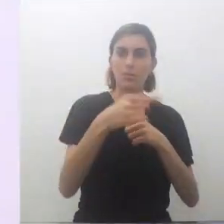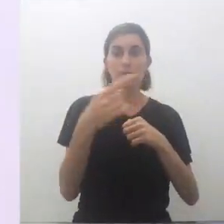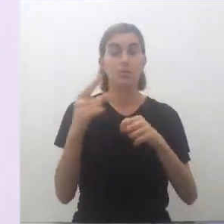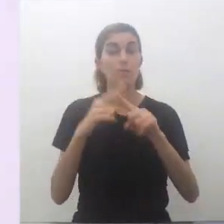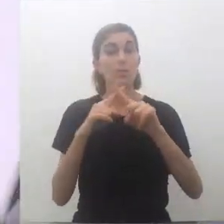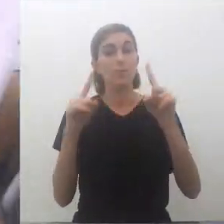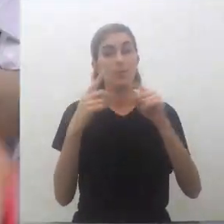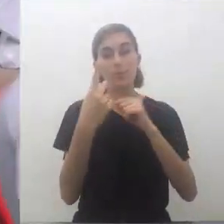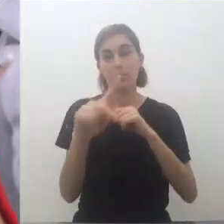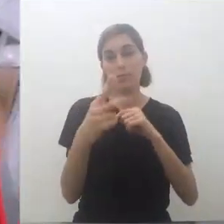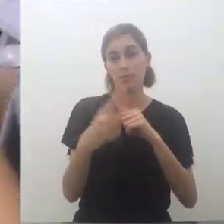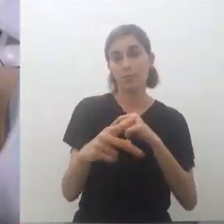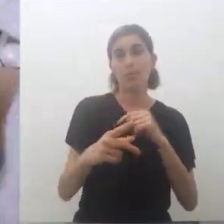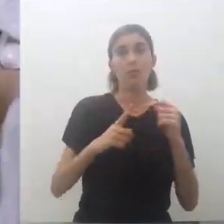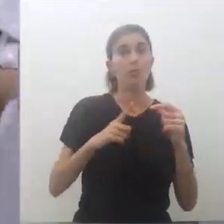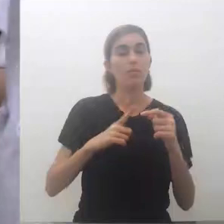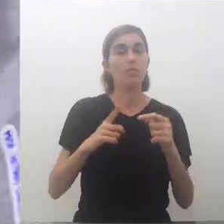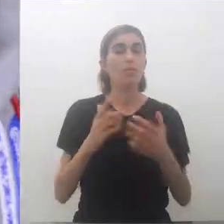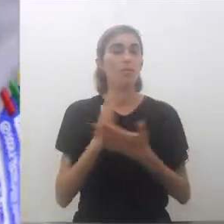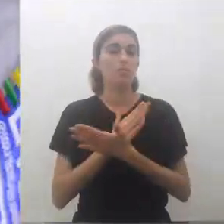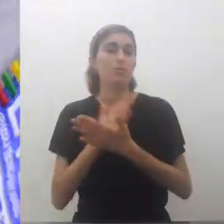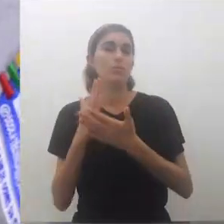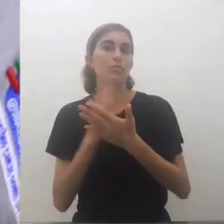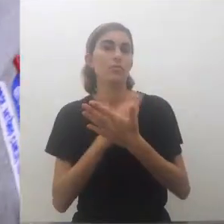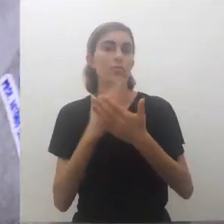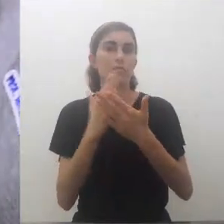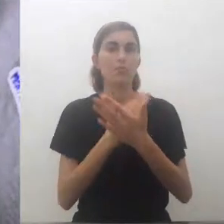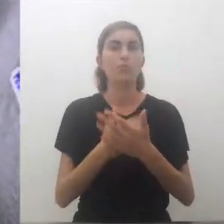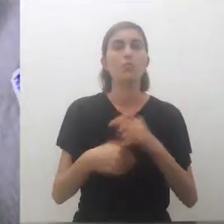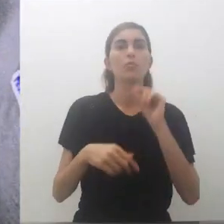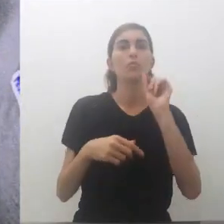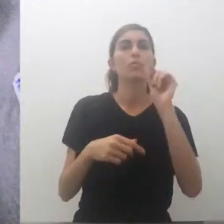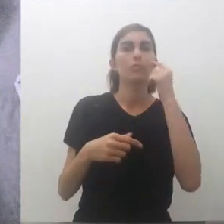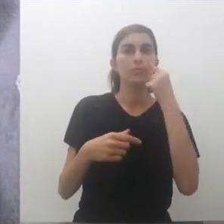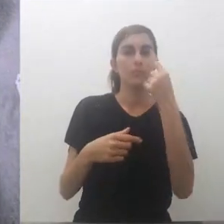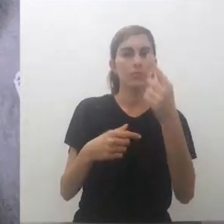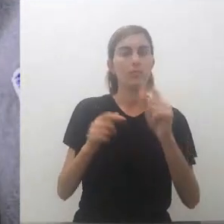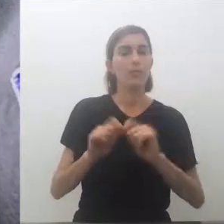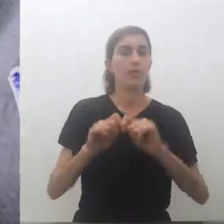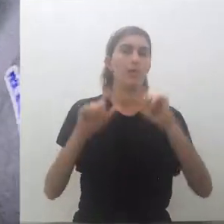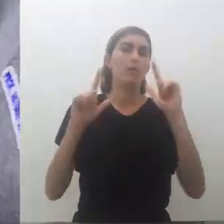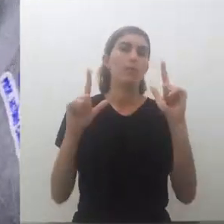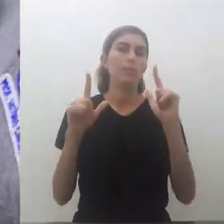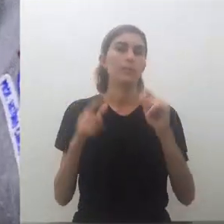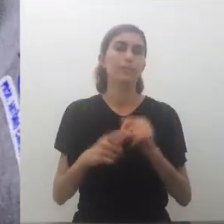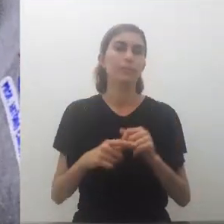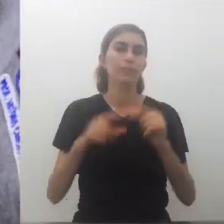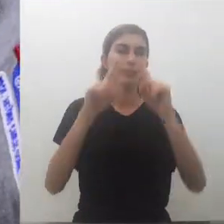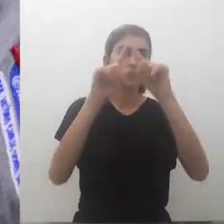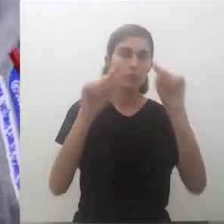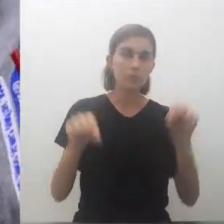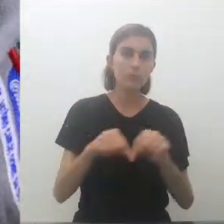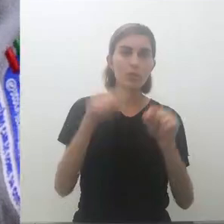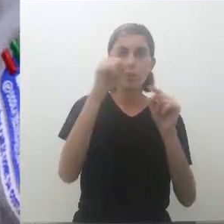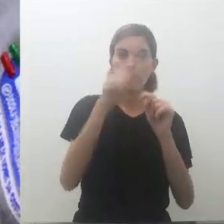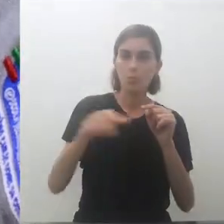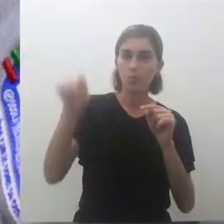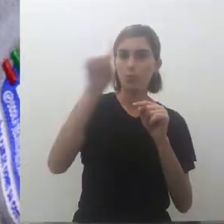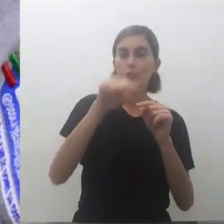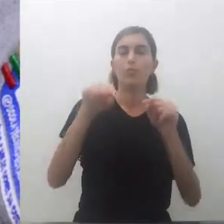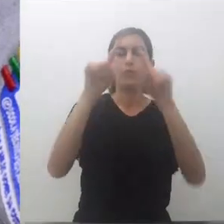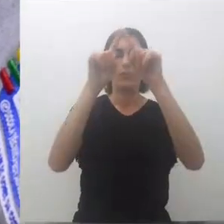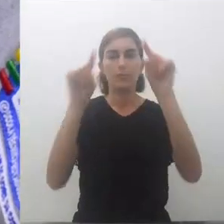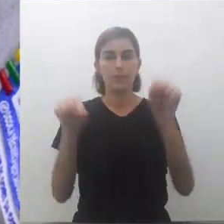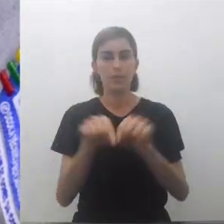delas, nós temos algumas que são, né, nós temos aqui em curva, pirâmide, circular,